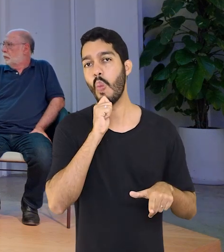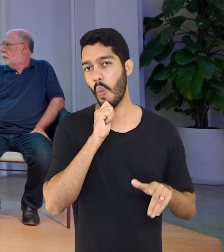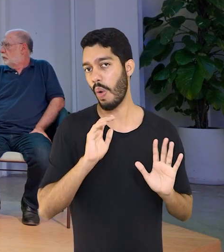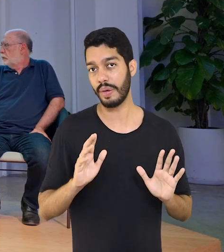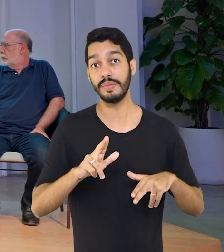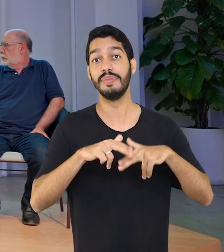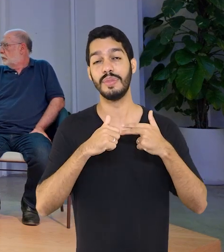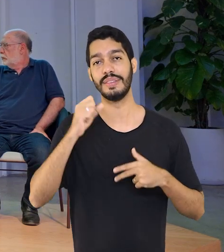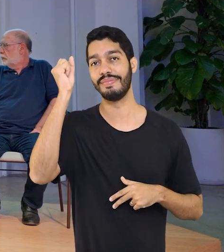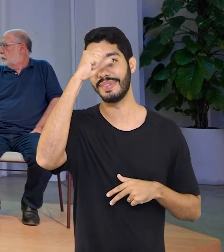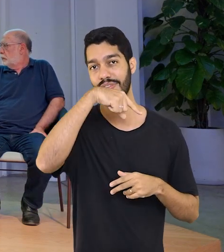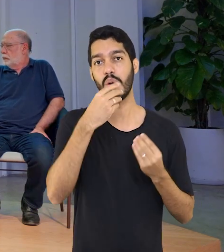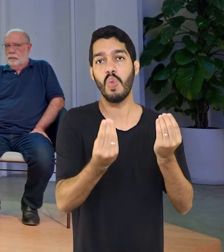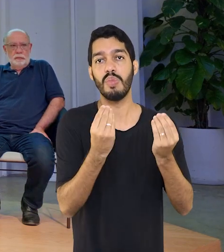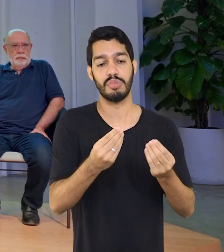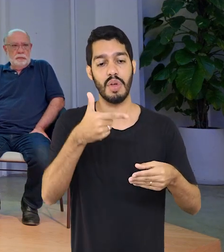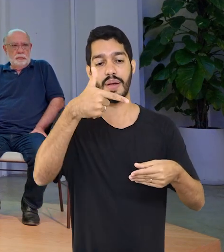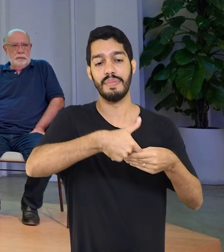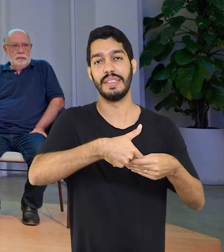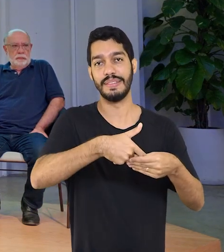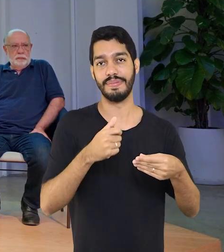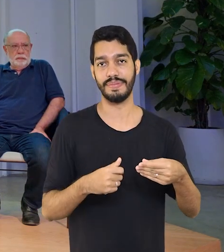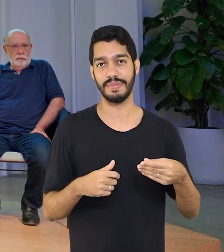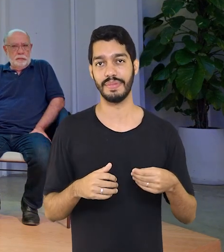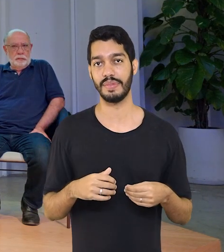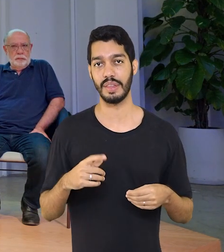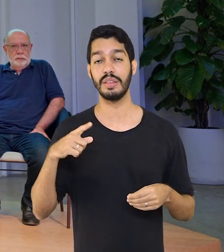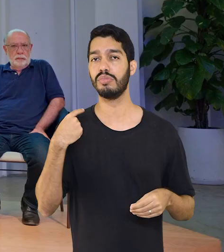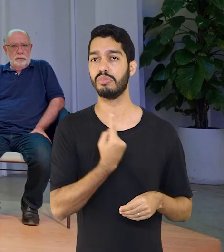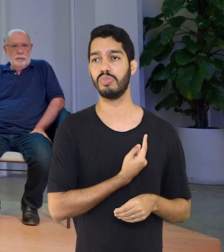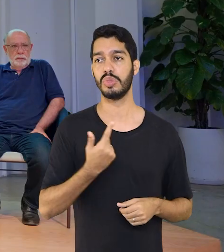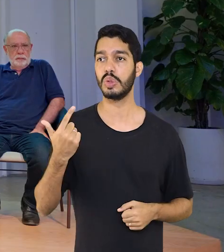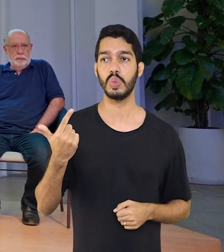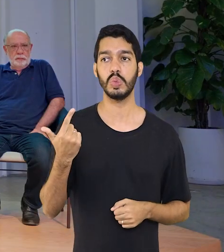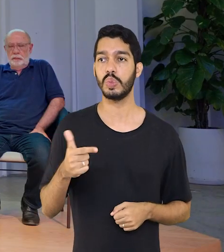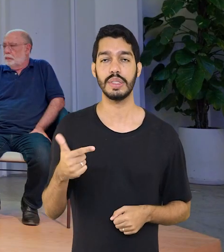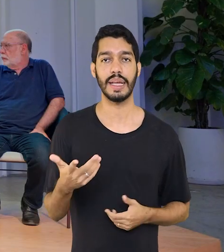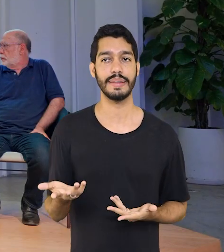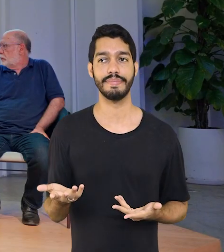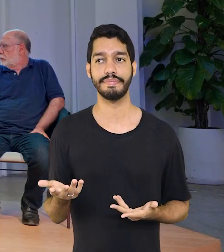por conta da dificuldade de abastecimento, né? Você, quando tem